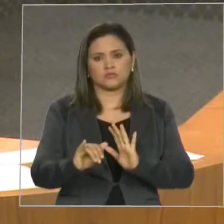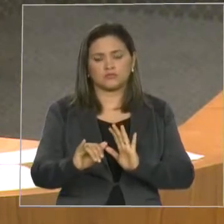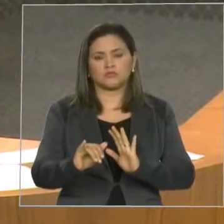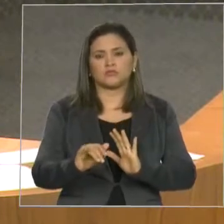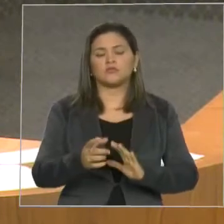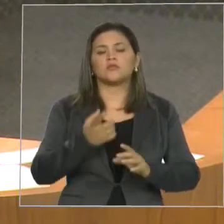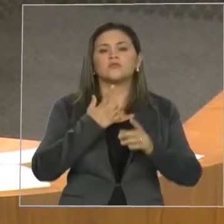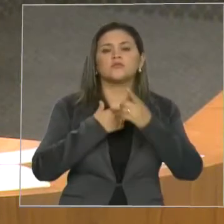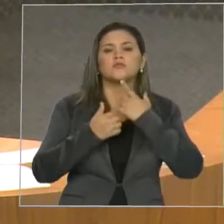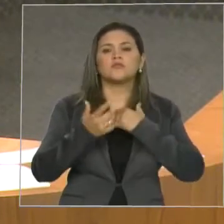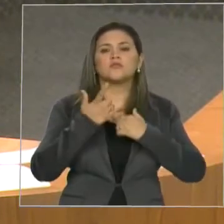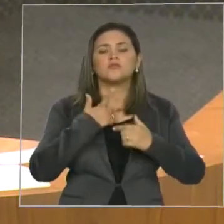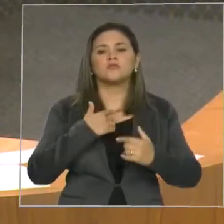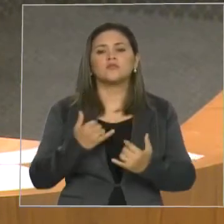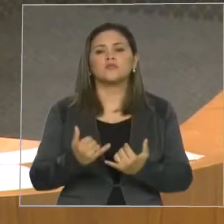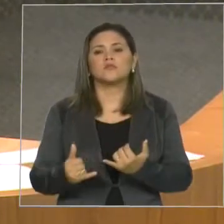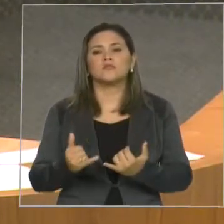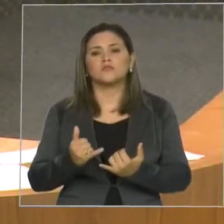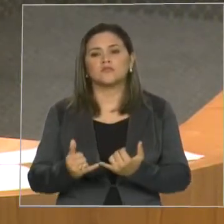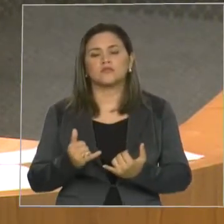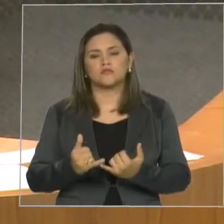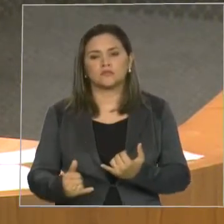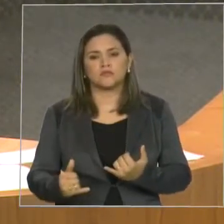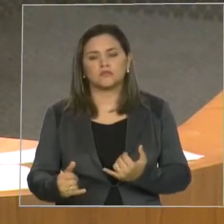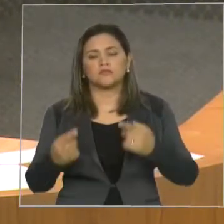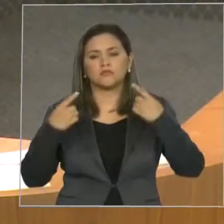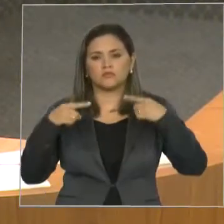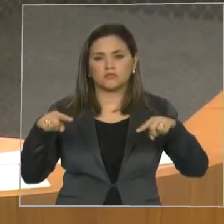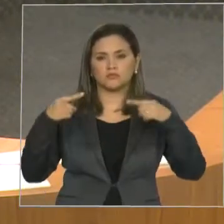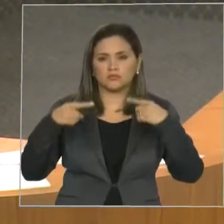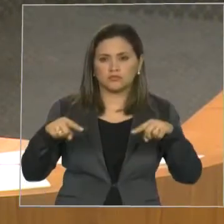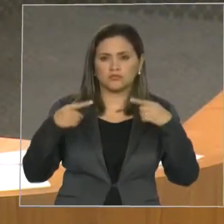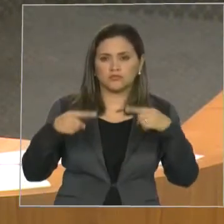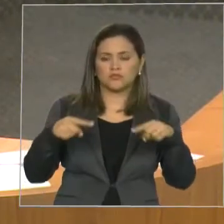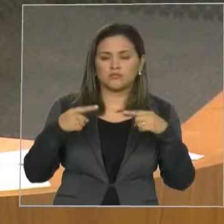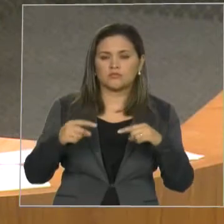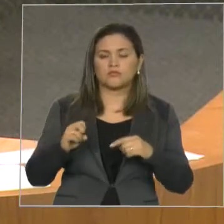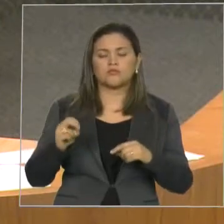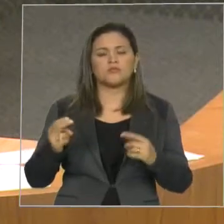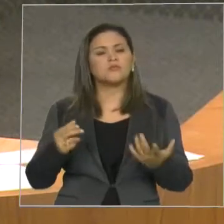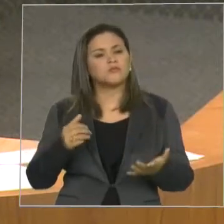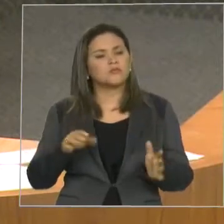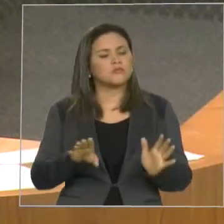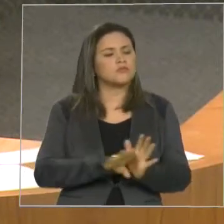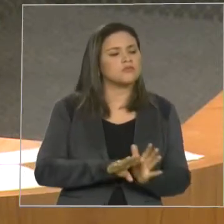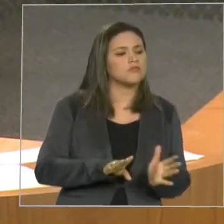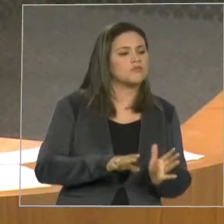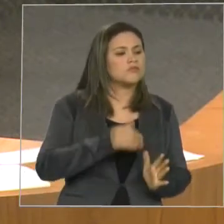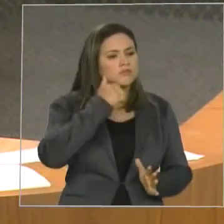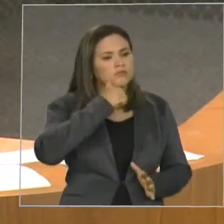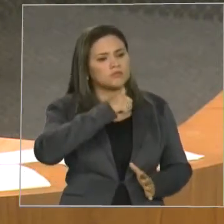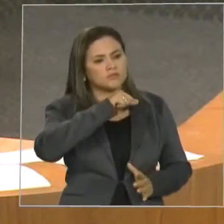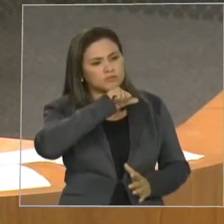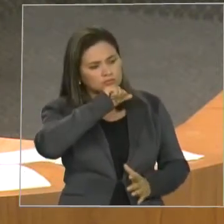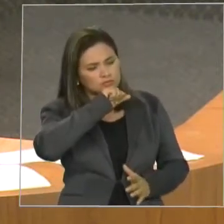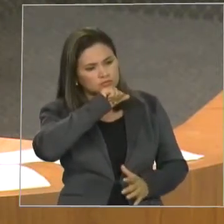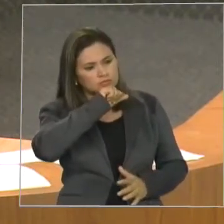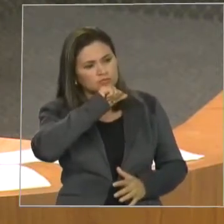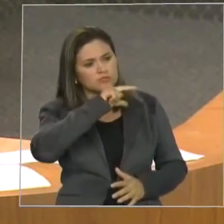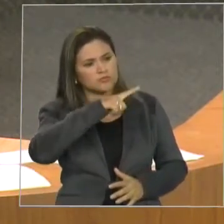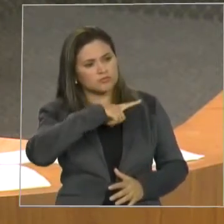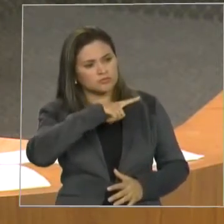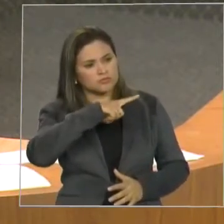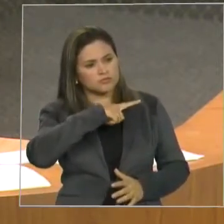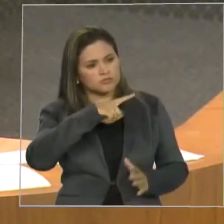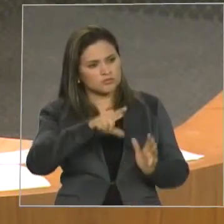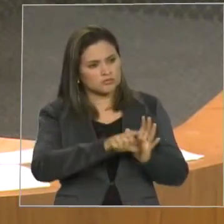dos adolescentes que estão ali, ou a denunciar, deputada Graça, ou a chegar para sua mãe e dizer que existe uma lei, que